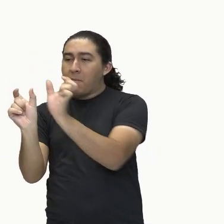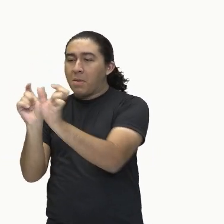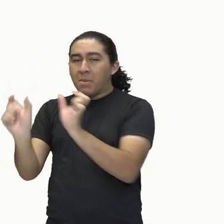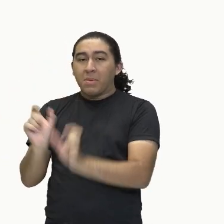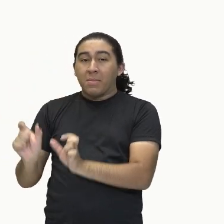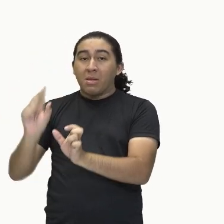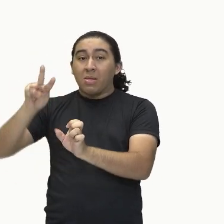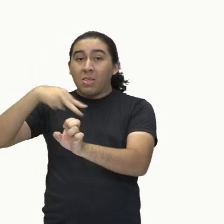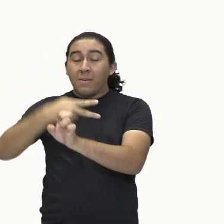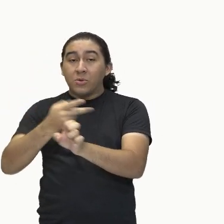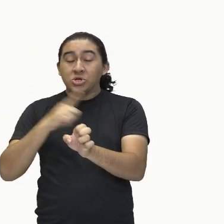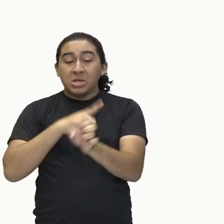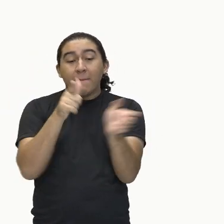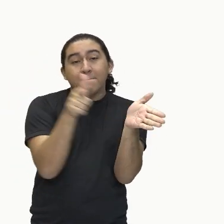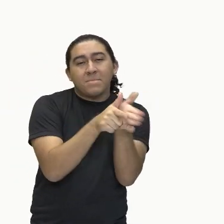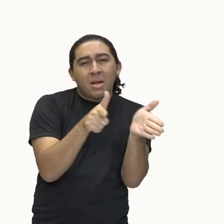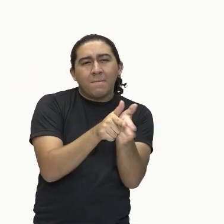copie